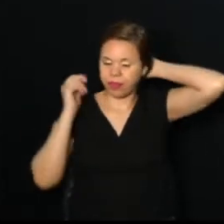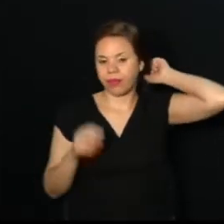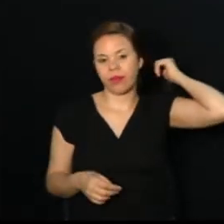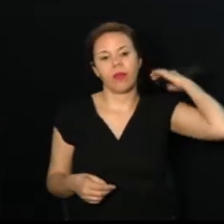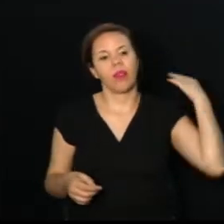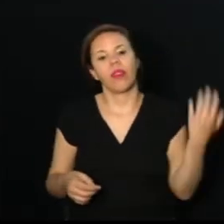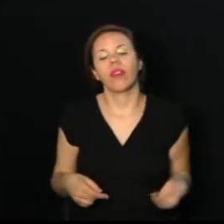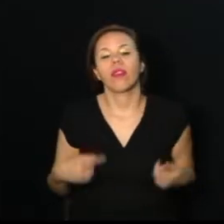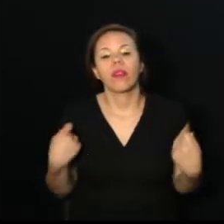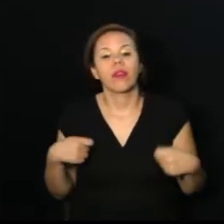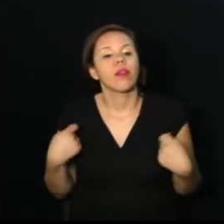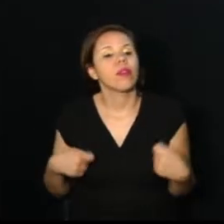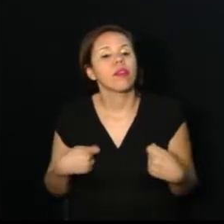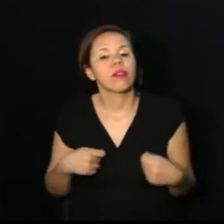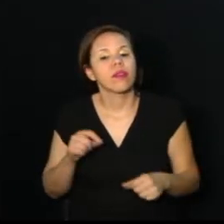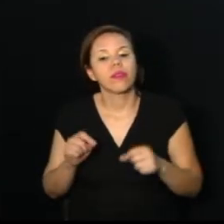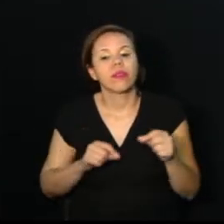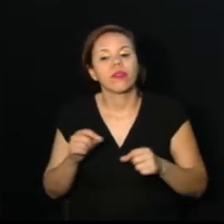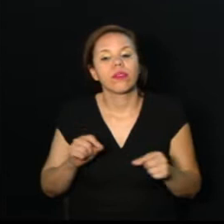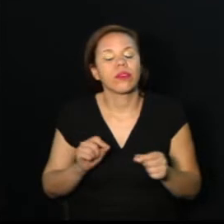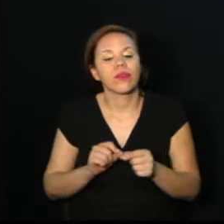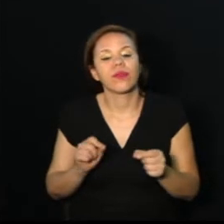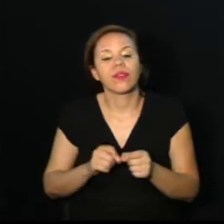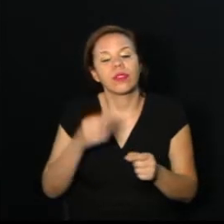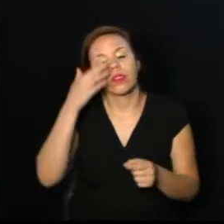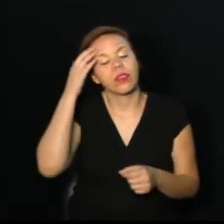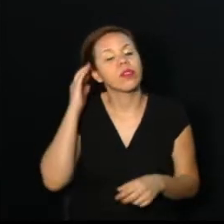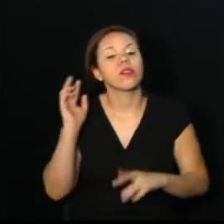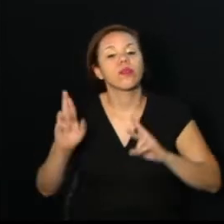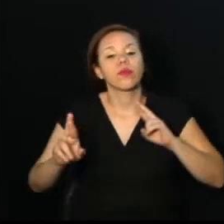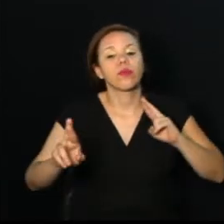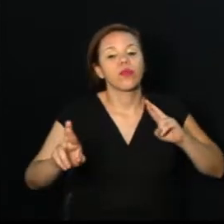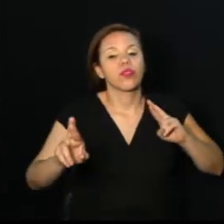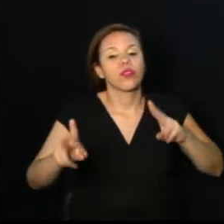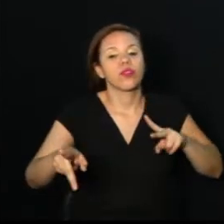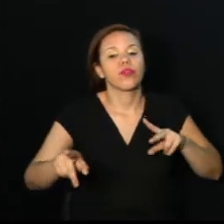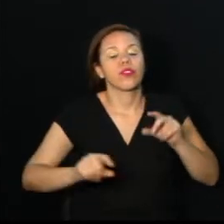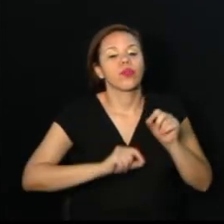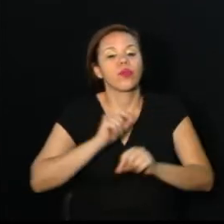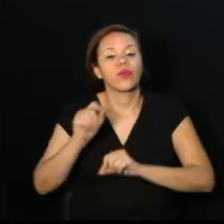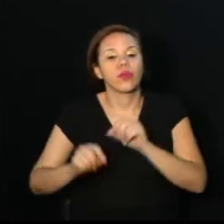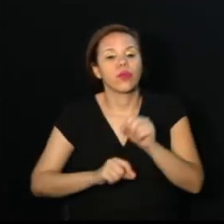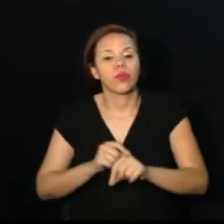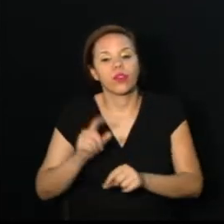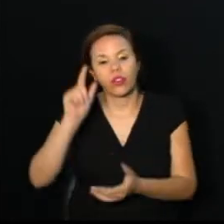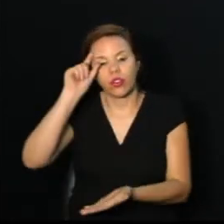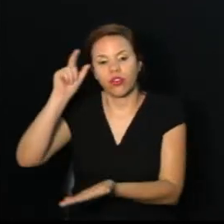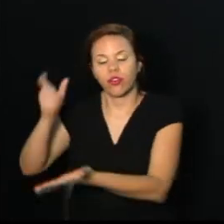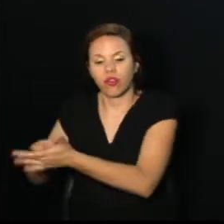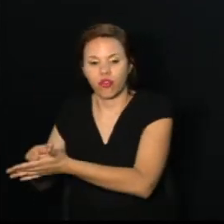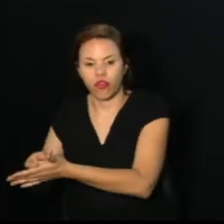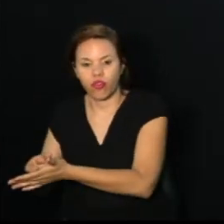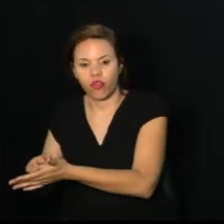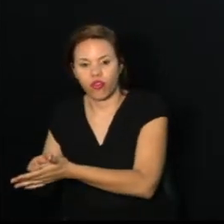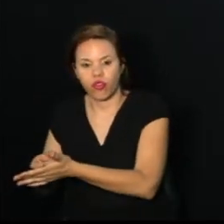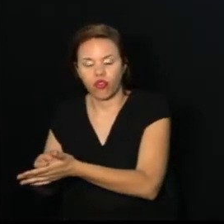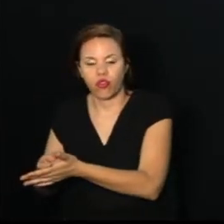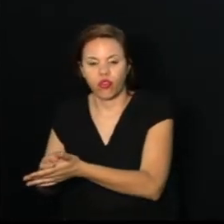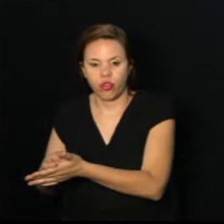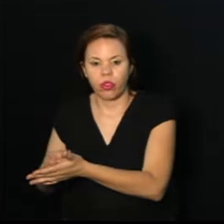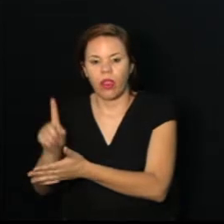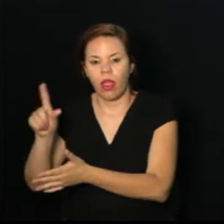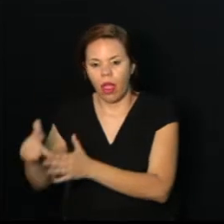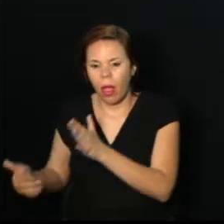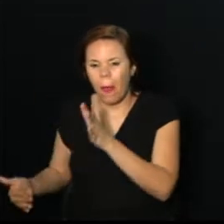Eu preciso fazer uma distinção do que é dislexia, portanto, um distúrbio